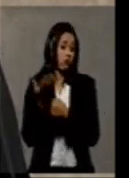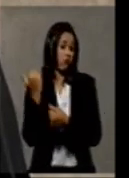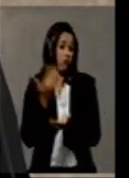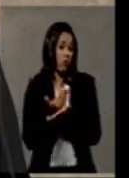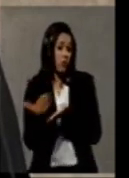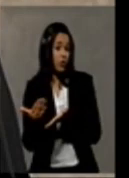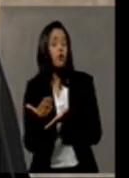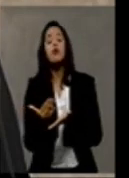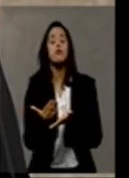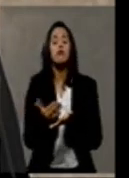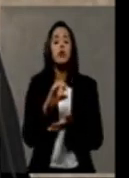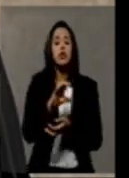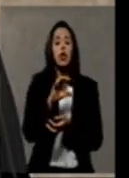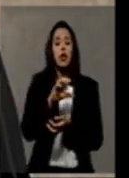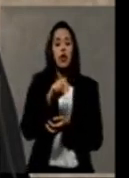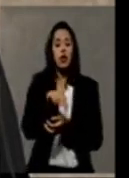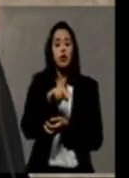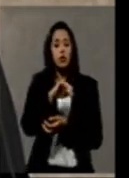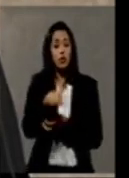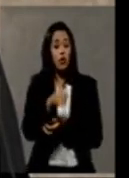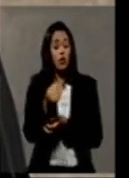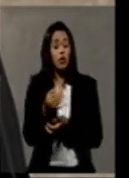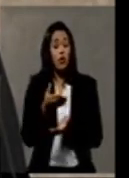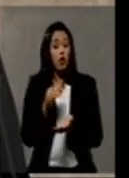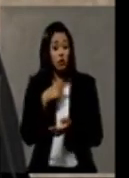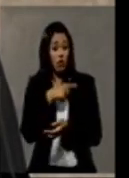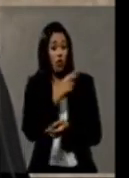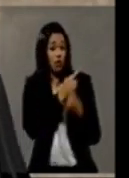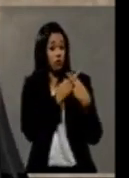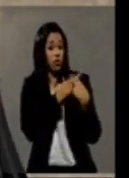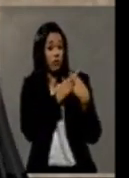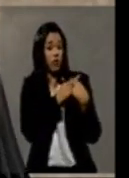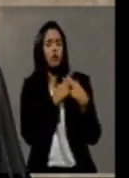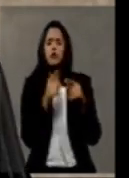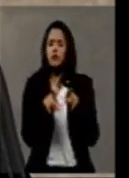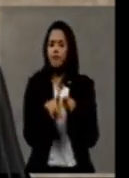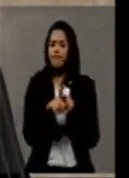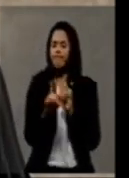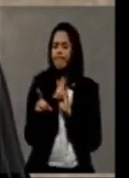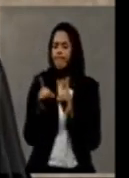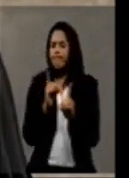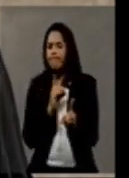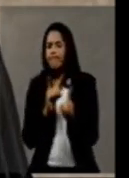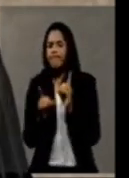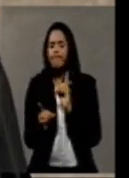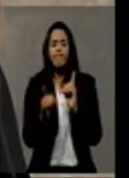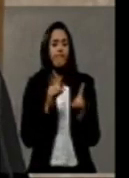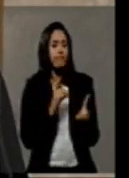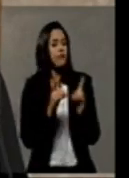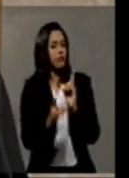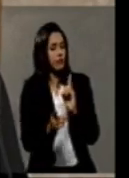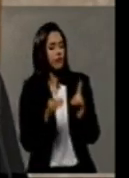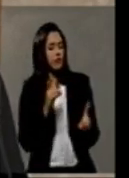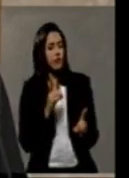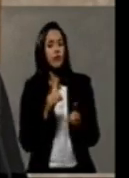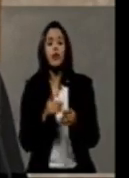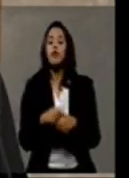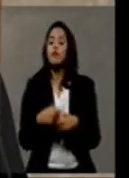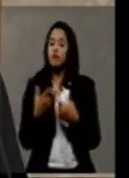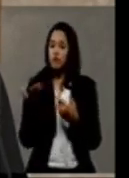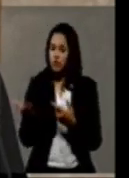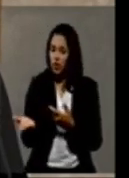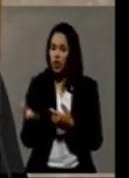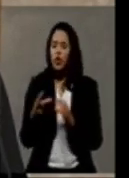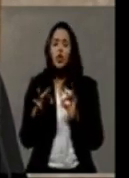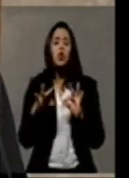pelo cnj de forma gradativa responsável e dialogando o troféu do amac por raquel dodge com